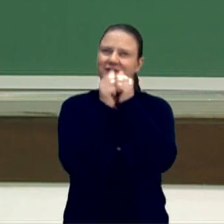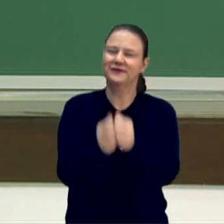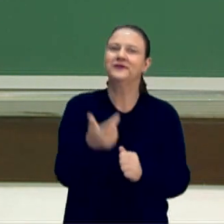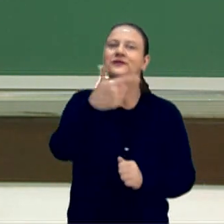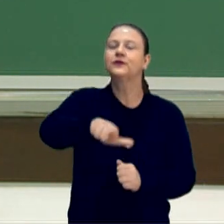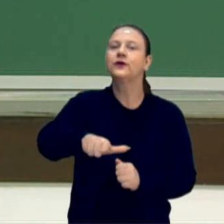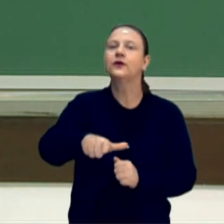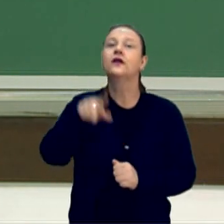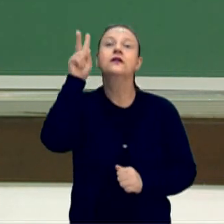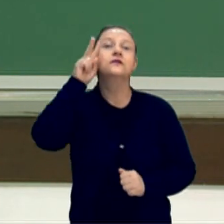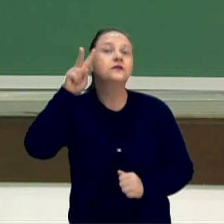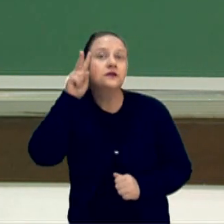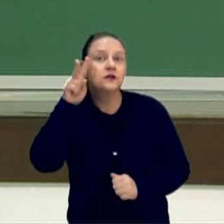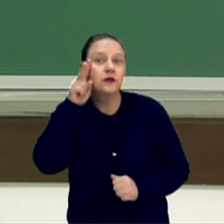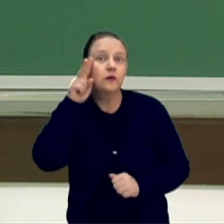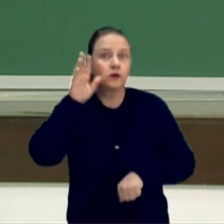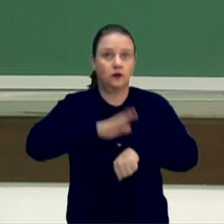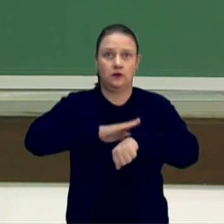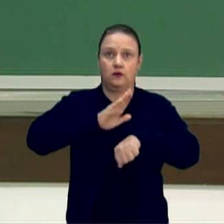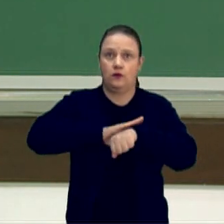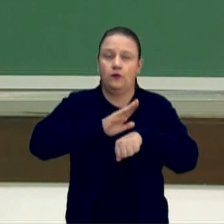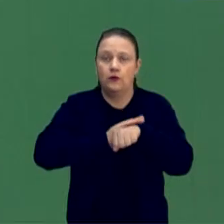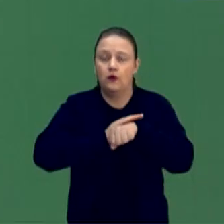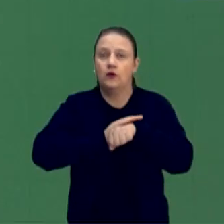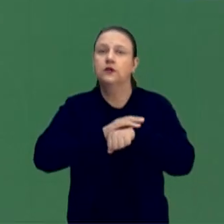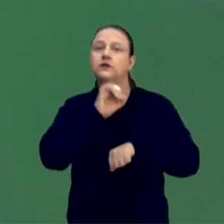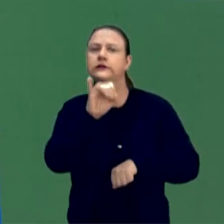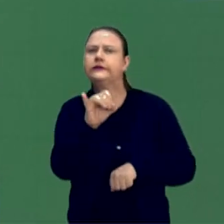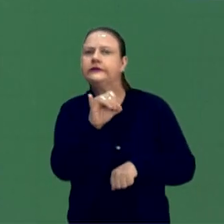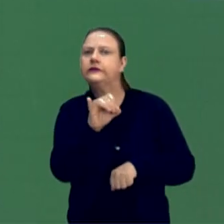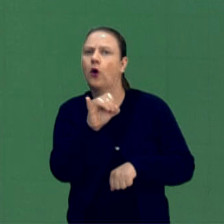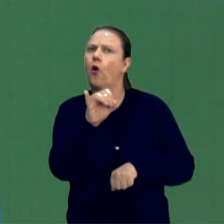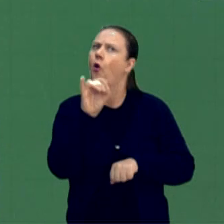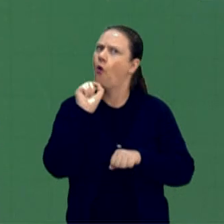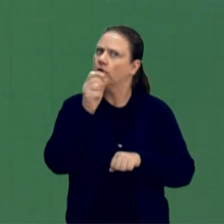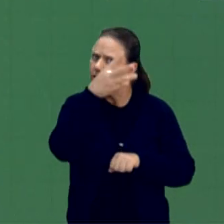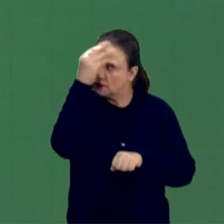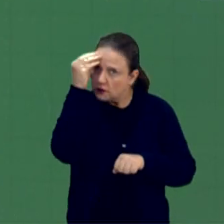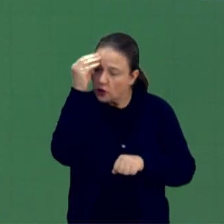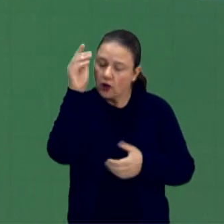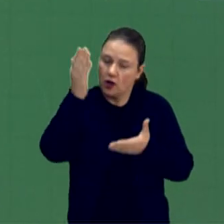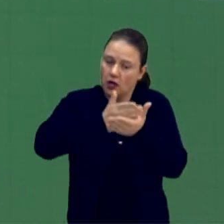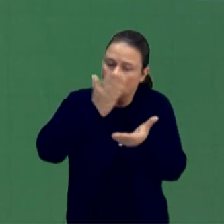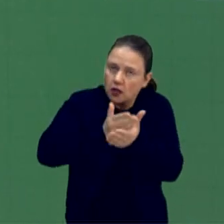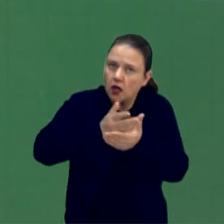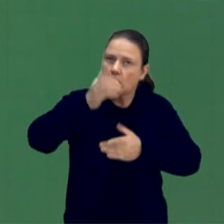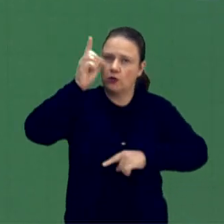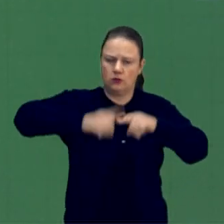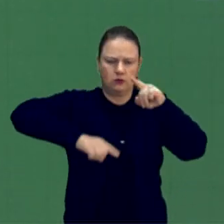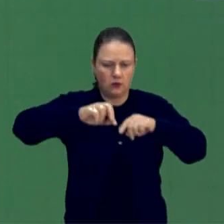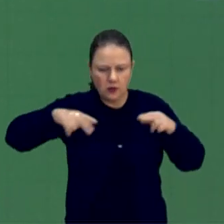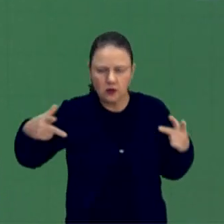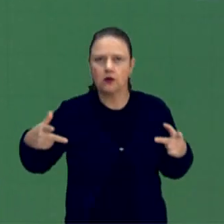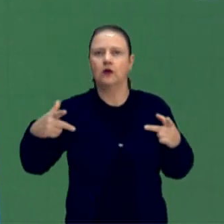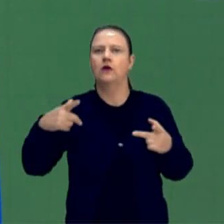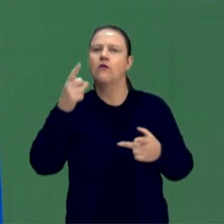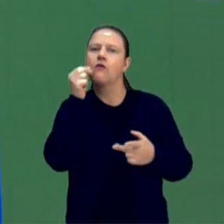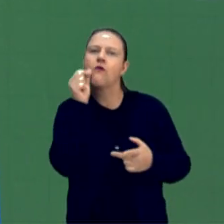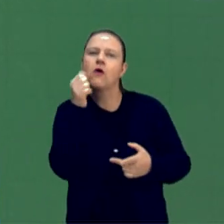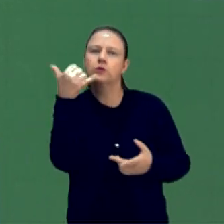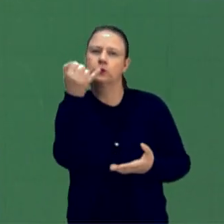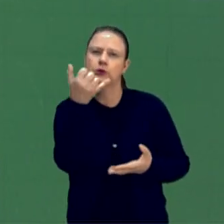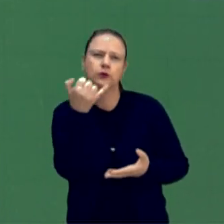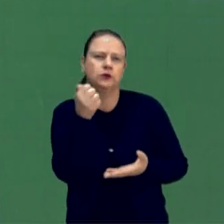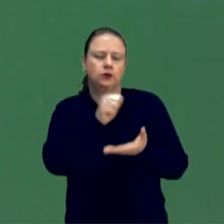Não esqueçam de pegar nesse momento, se você ainda não pegou, o seu caderno, lápis ou caneta, porque tem algumas